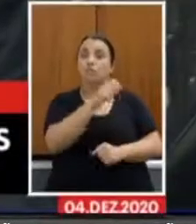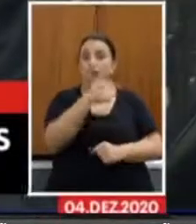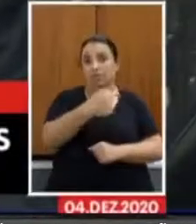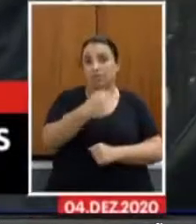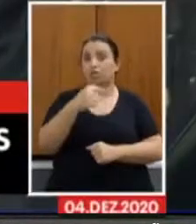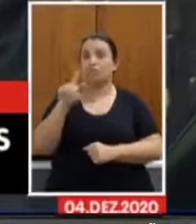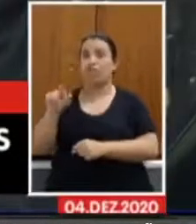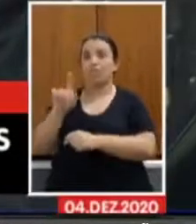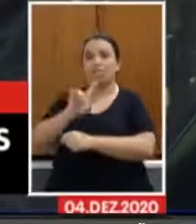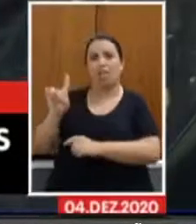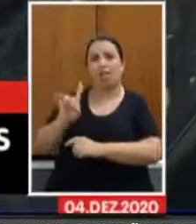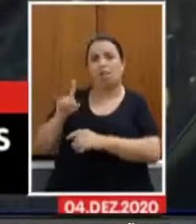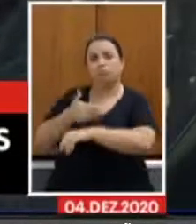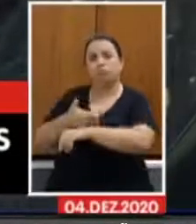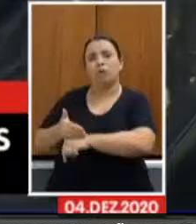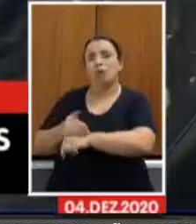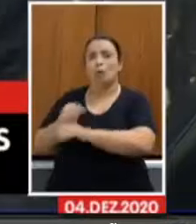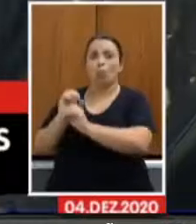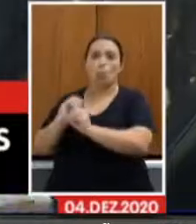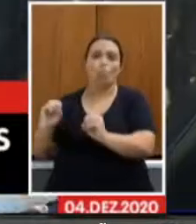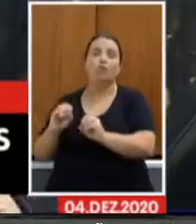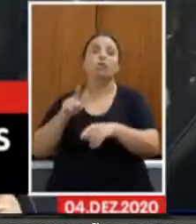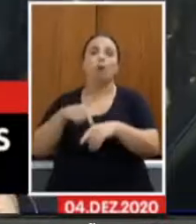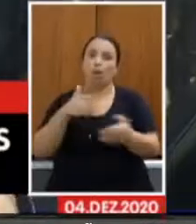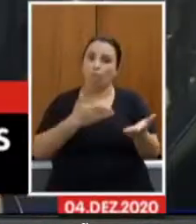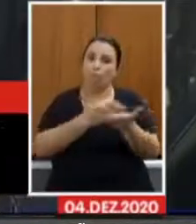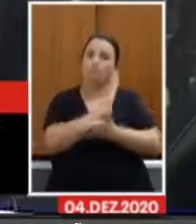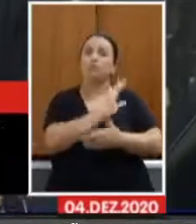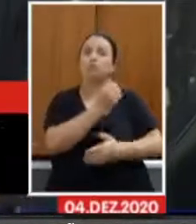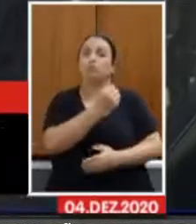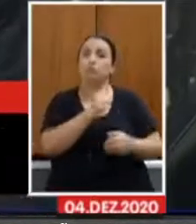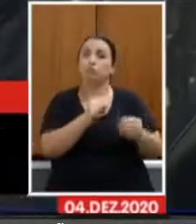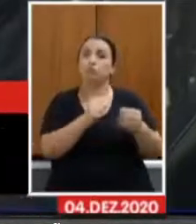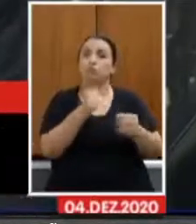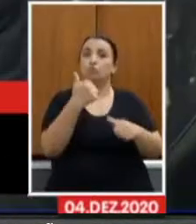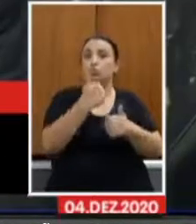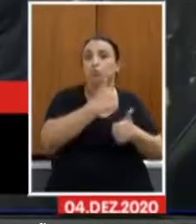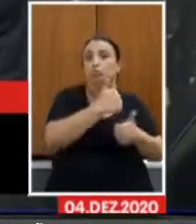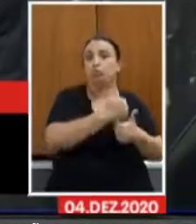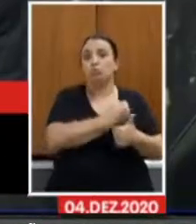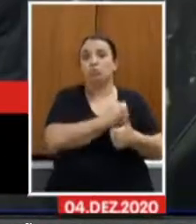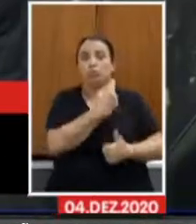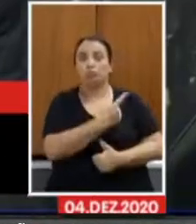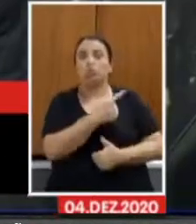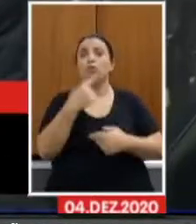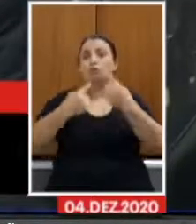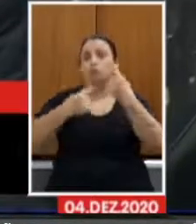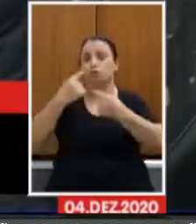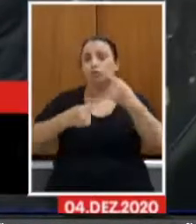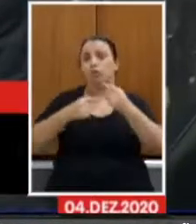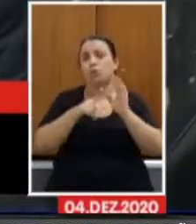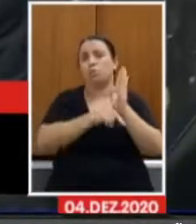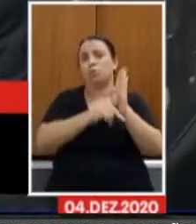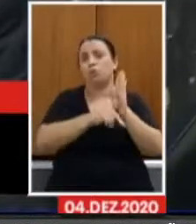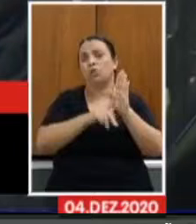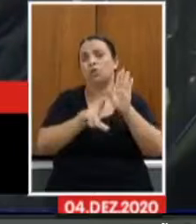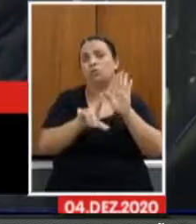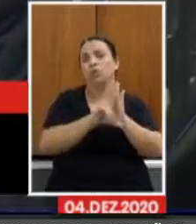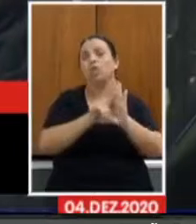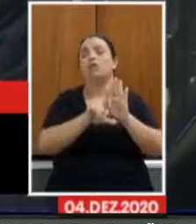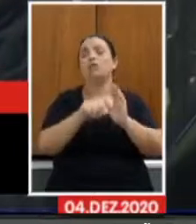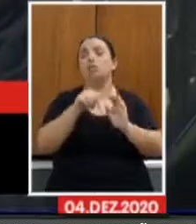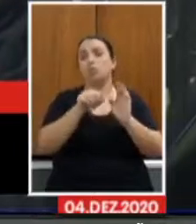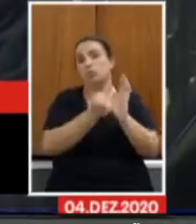houve voto não nem branco, portanto, está aprovado o substitutivo número 1. Discussão em segundo turno do projeto de lei de número 150 de